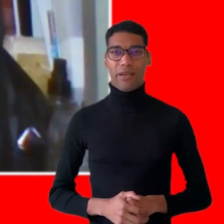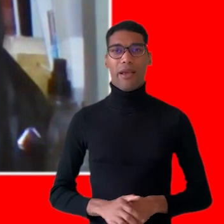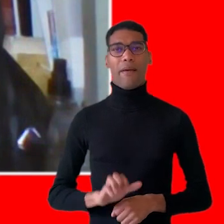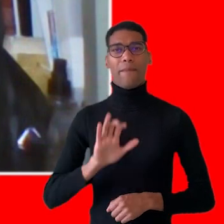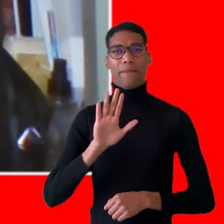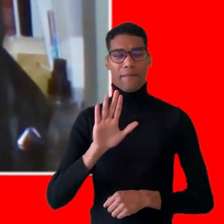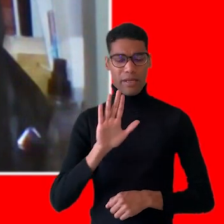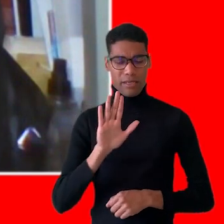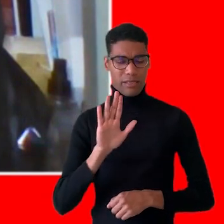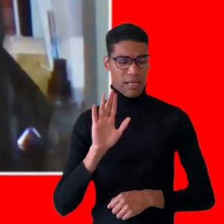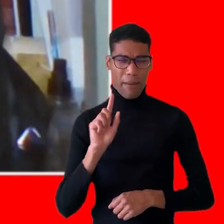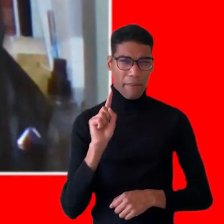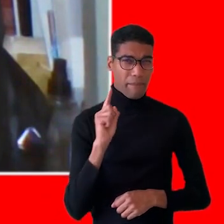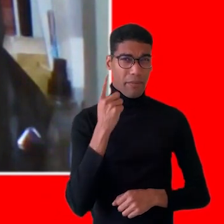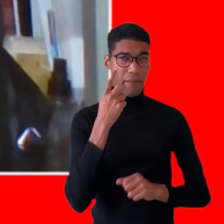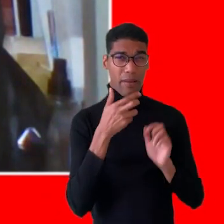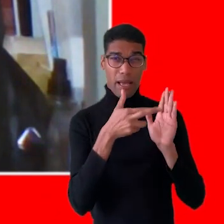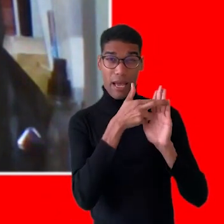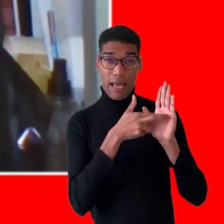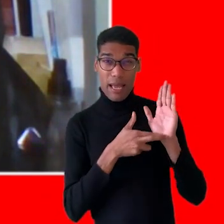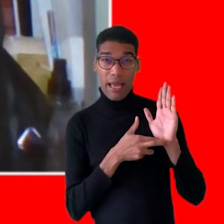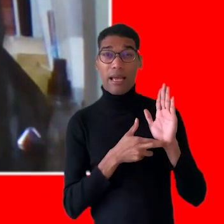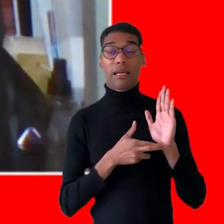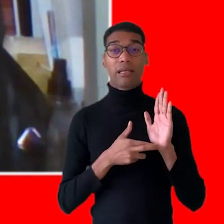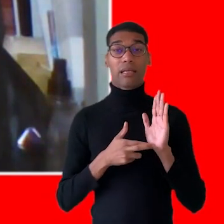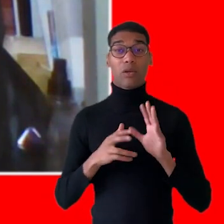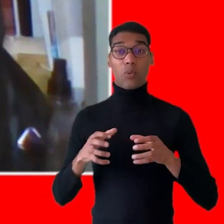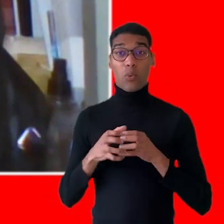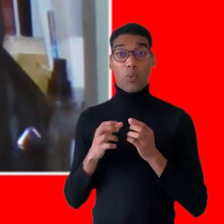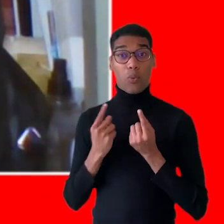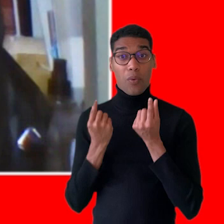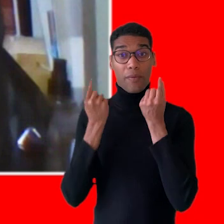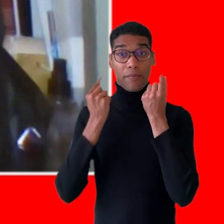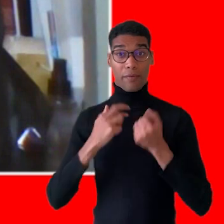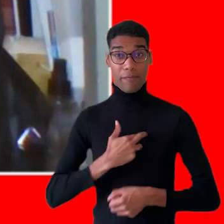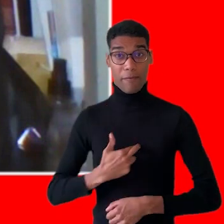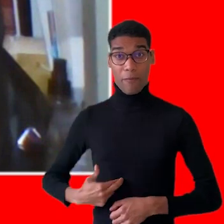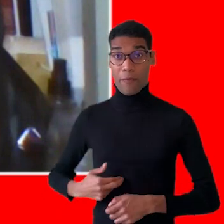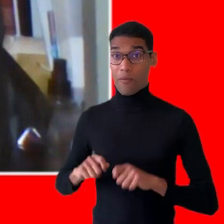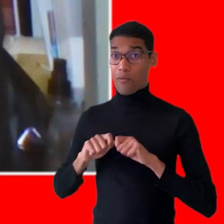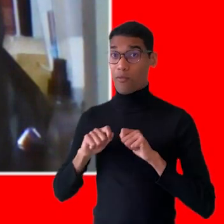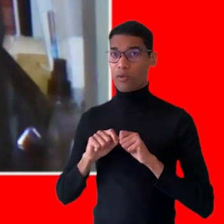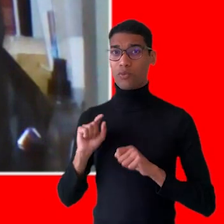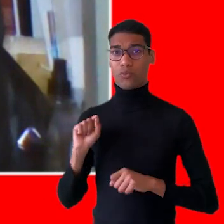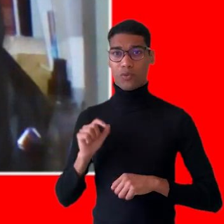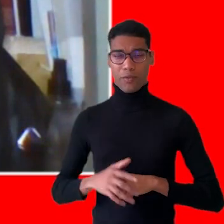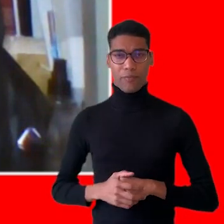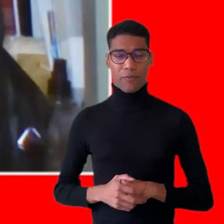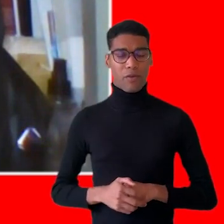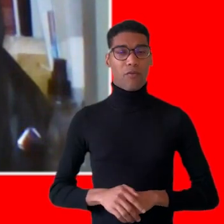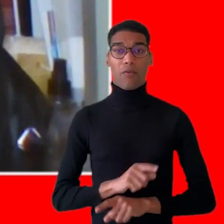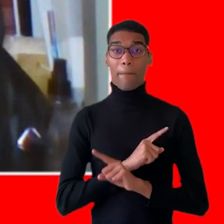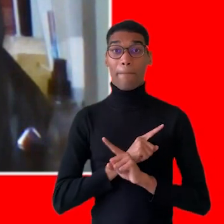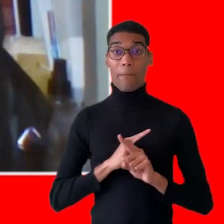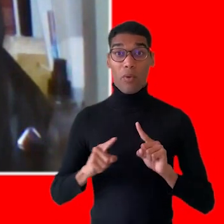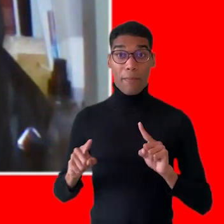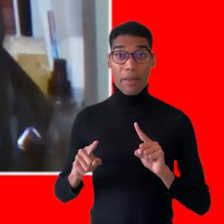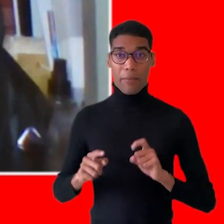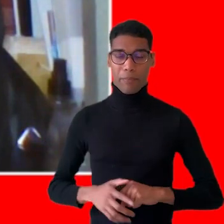Mas uma das primeiras medidas que a elite republicana fez foi